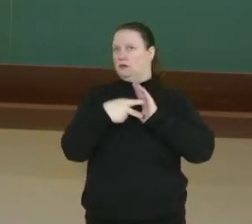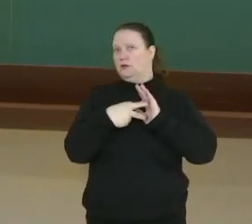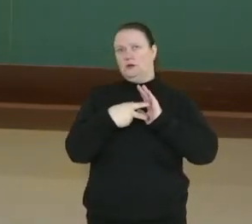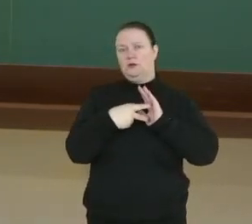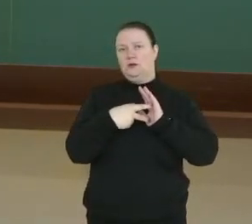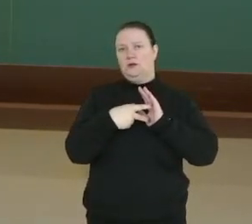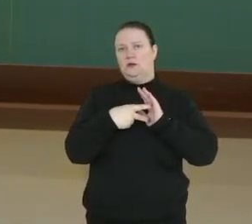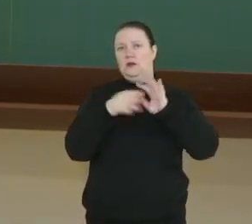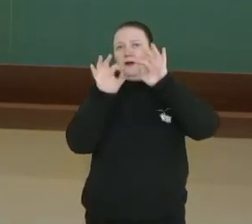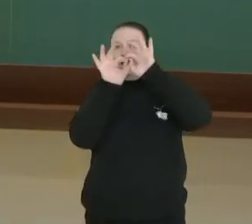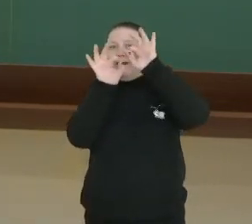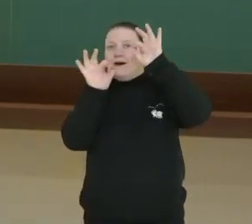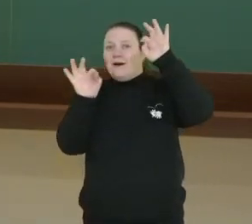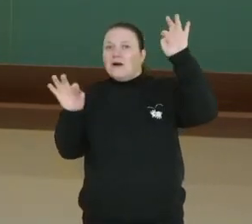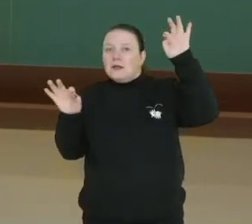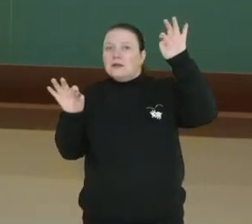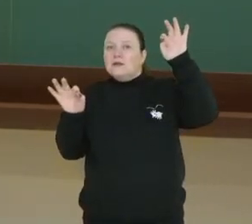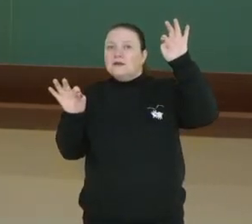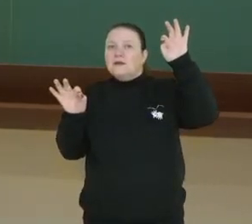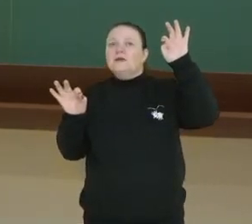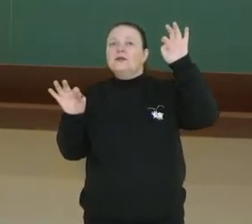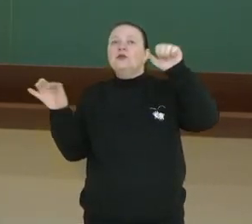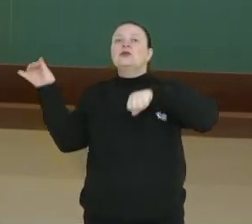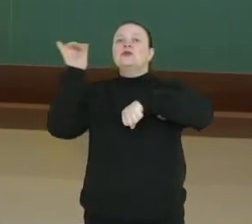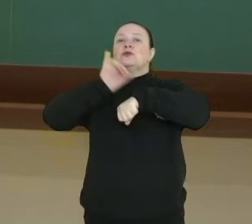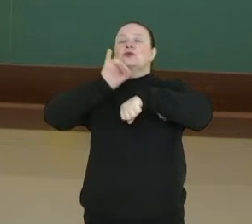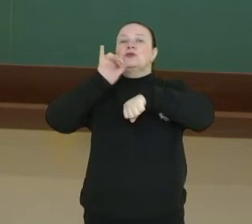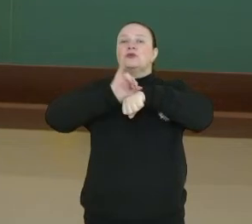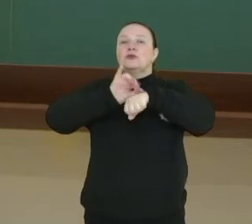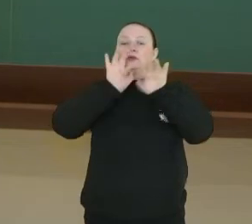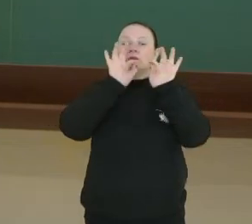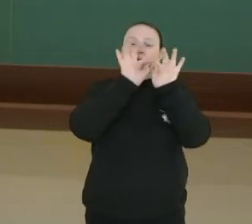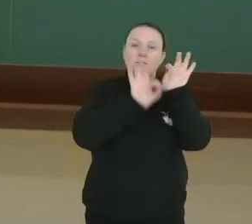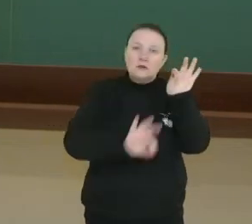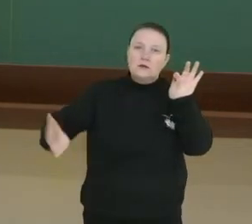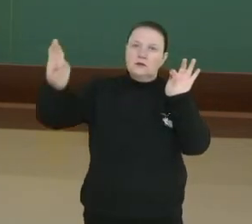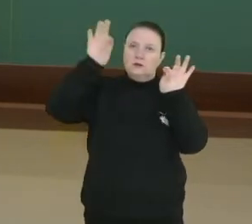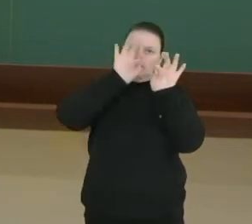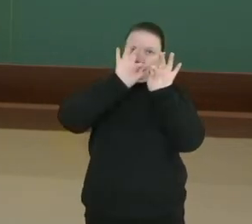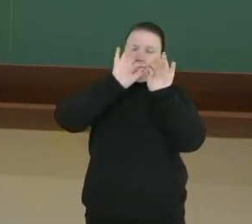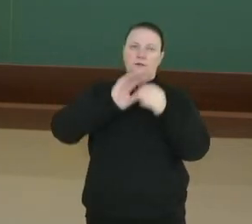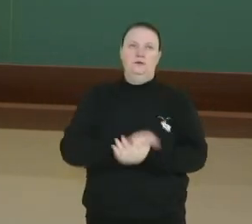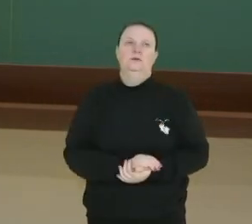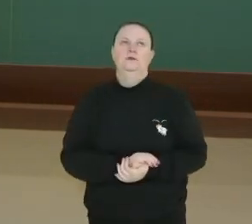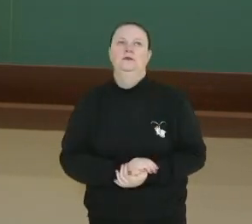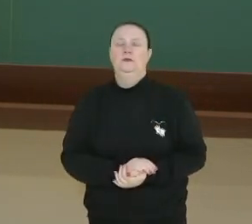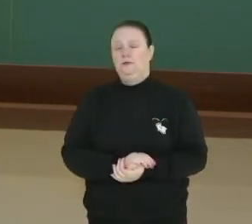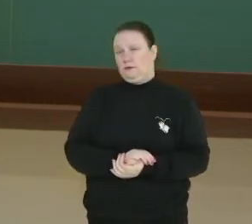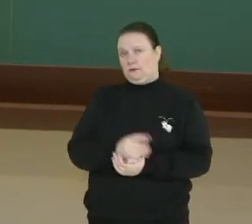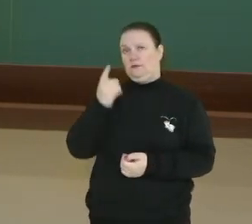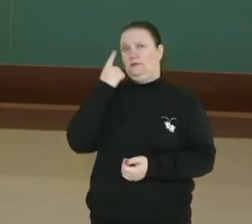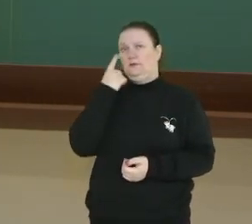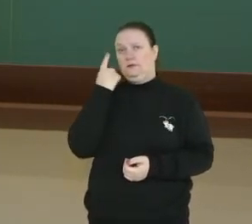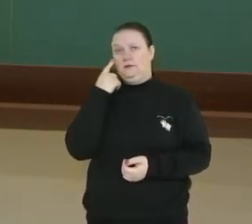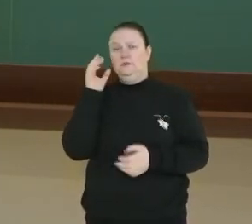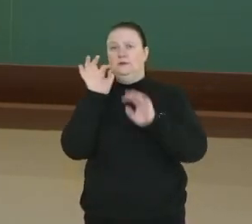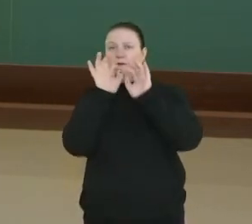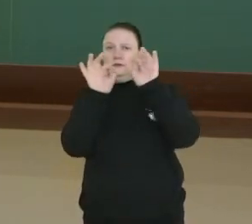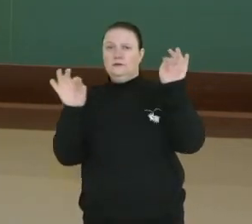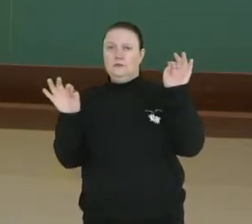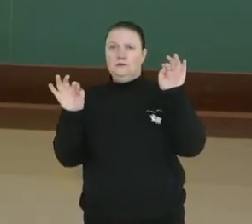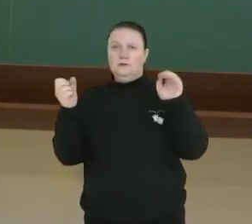a reta está passando pelo centro da minha circunferência. E no caso, para a reta U, da mesma